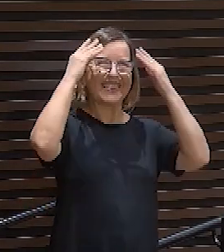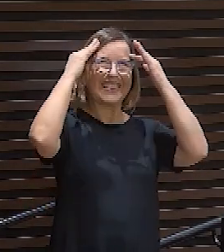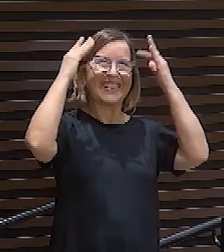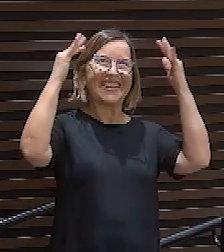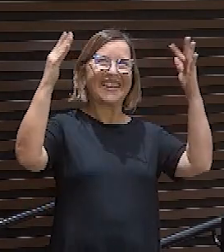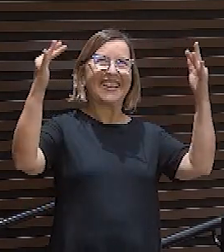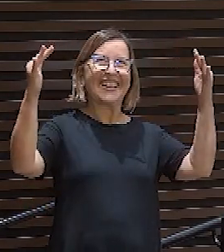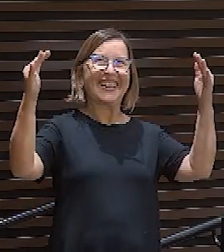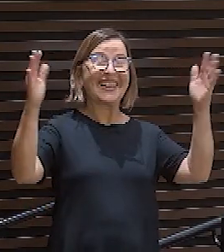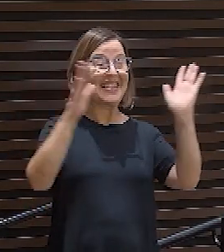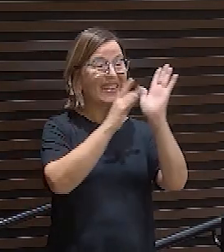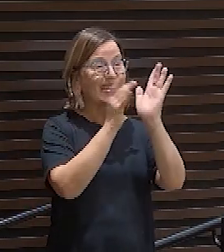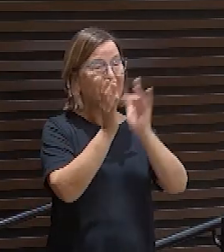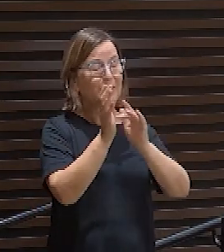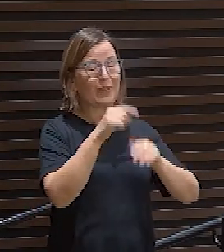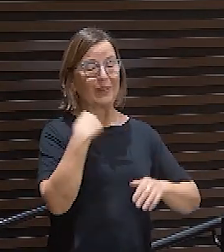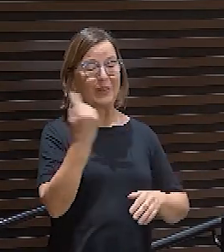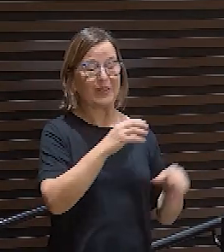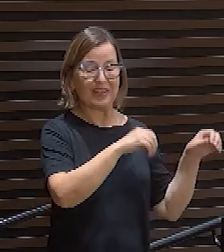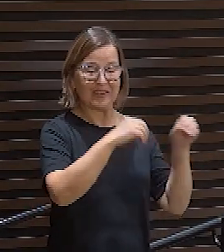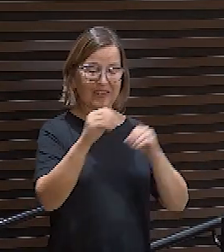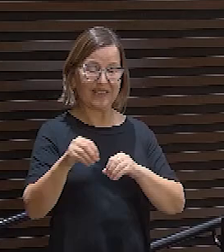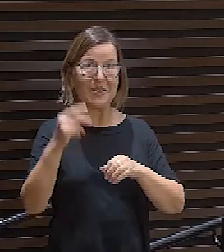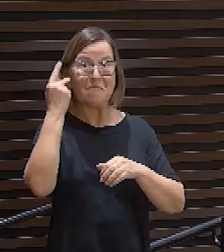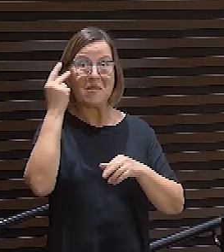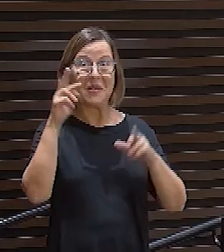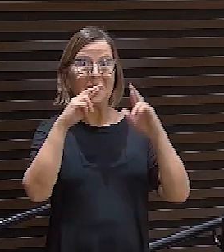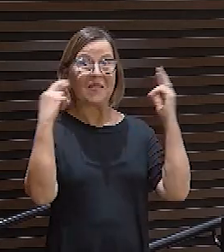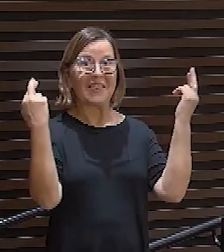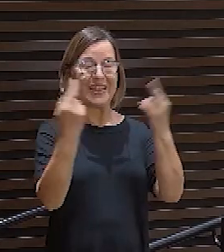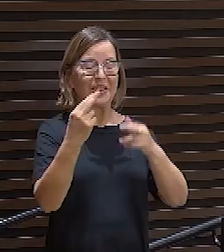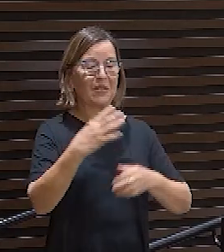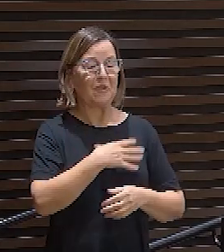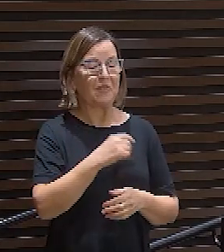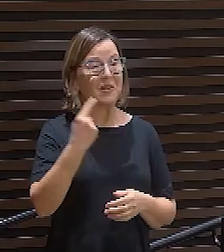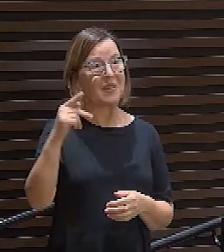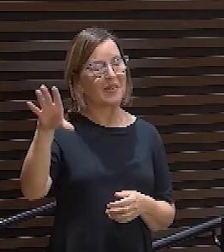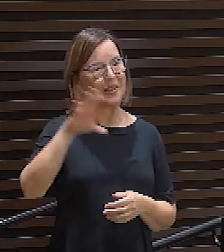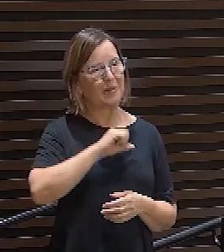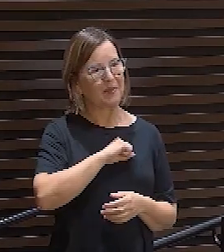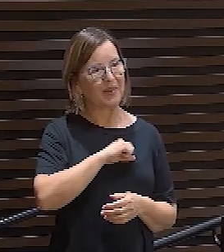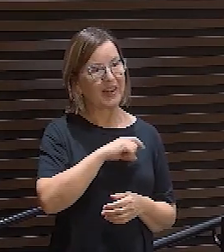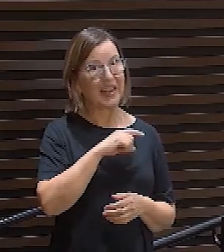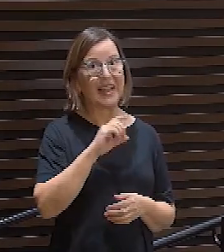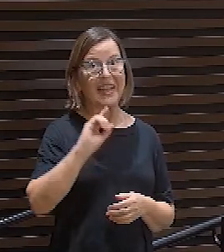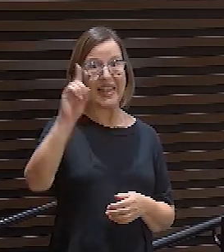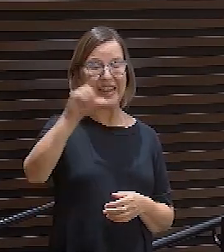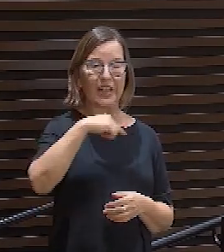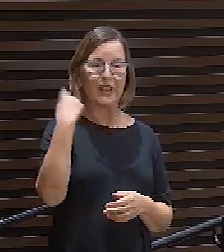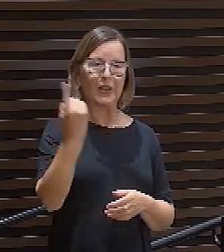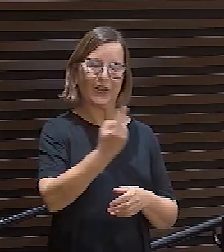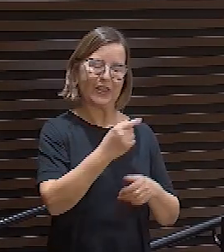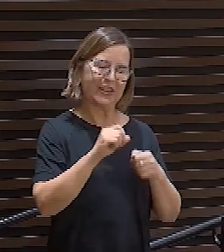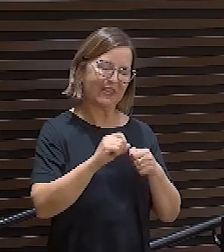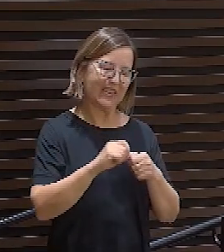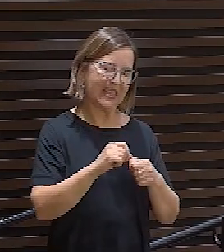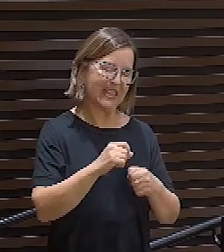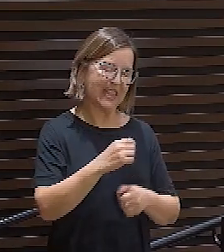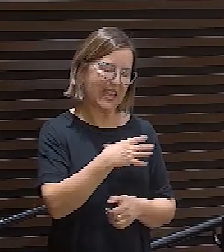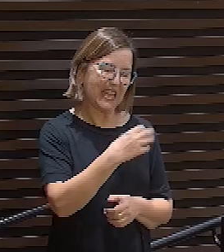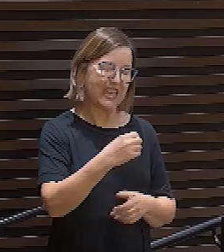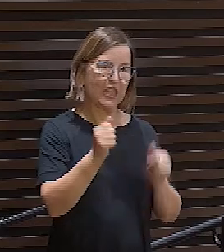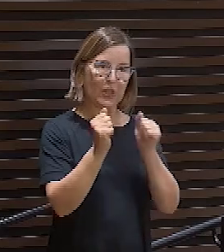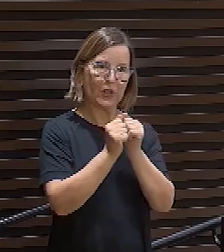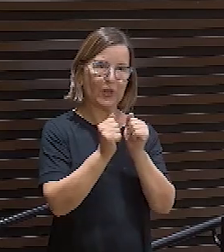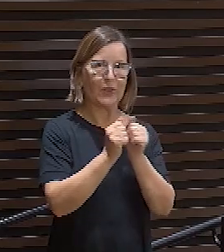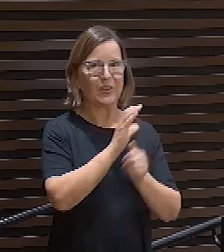Ele nos transportou para o reino do Filho do seu amor. Ele nos fez co-herdeiros com